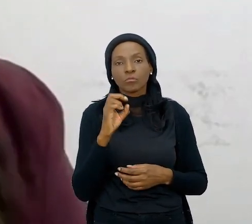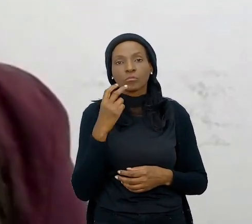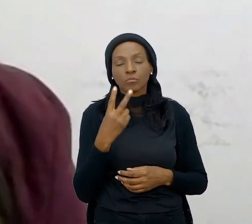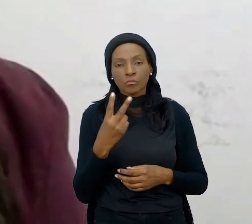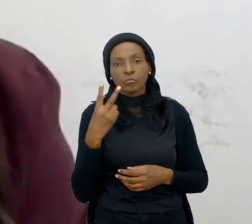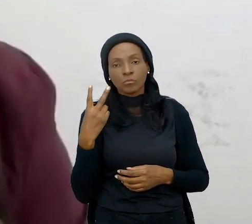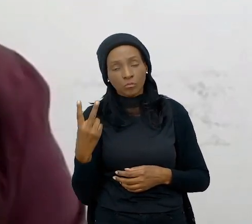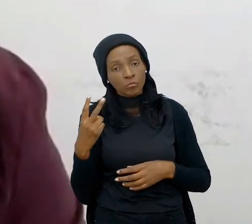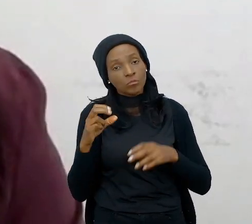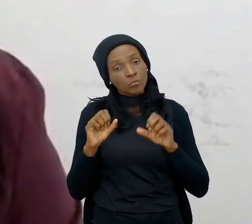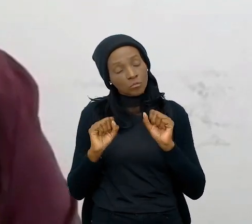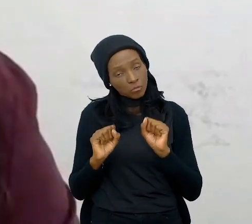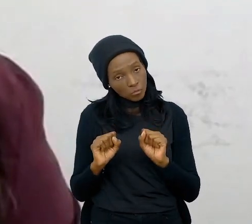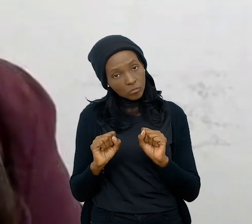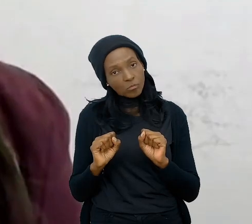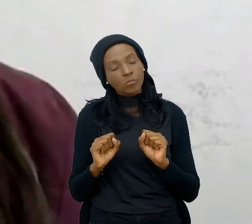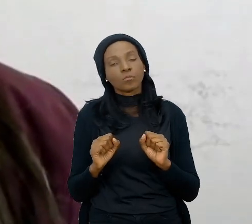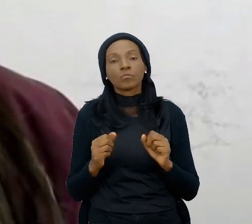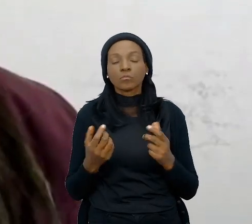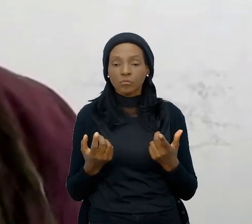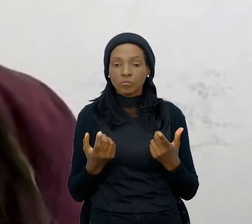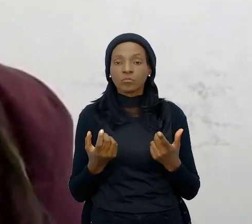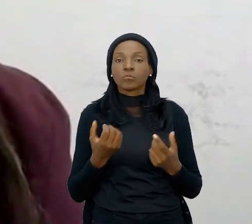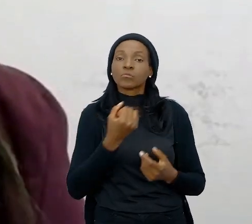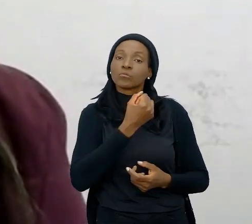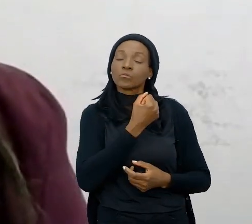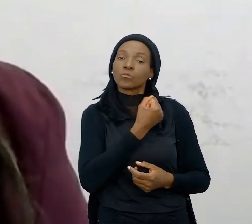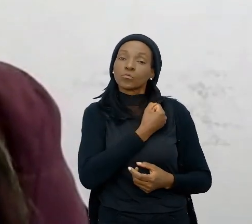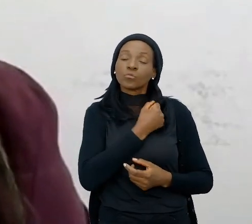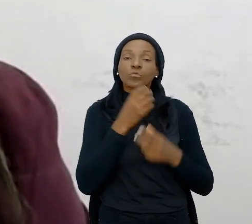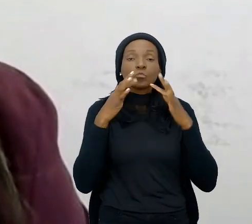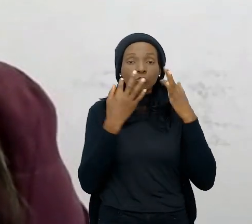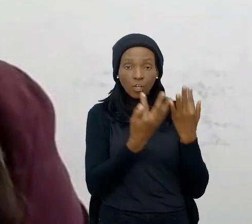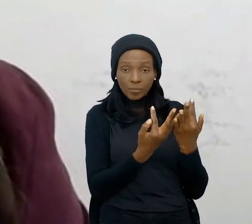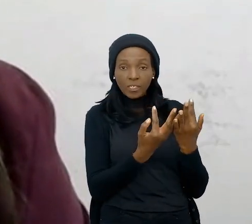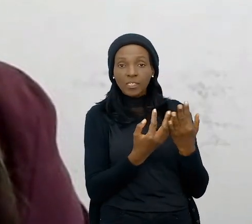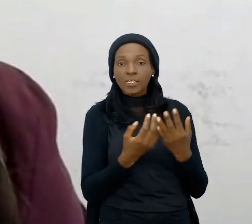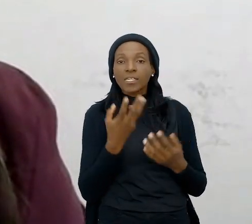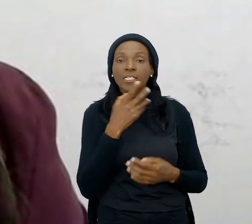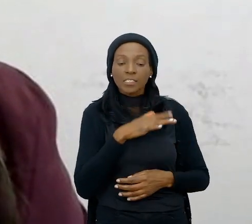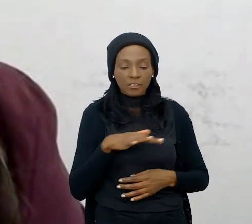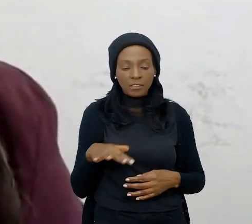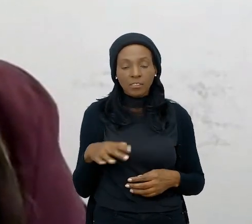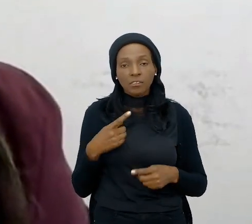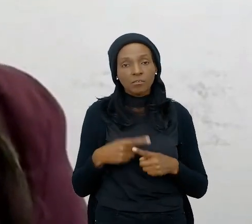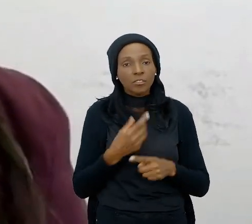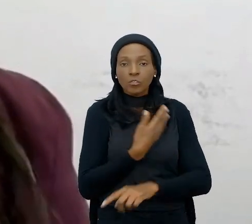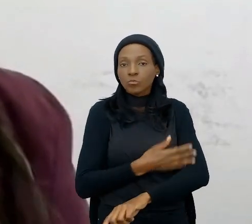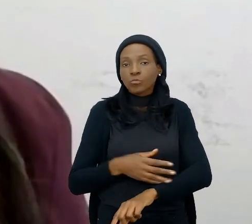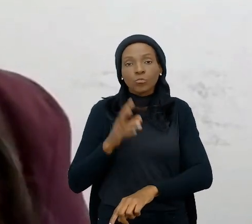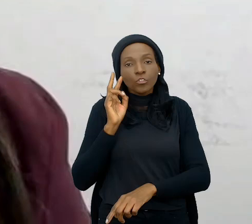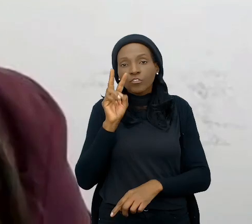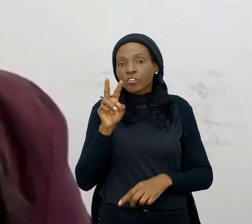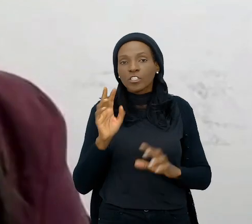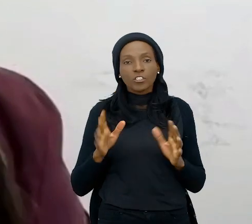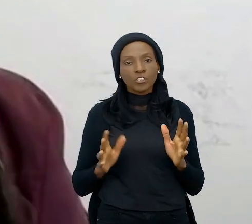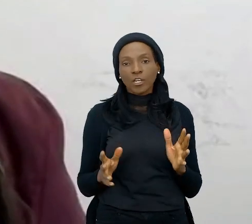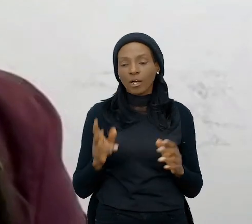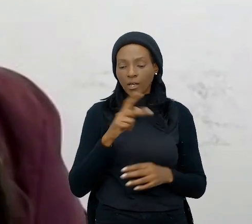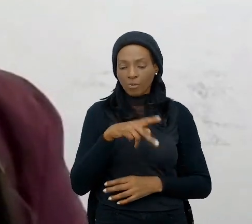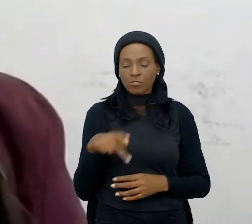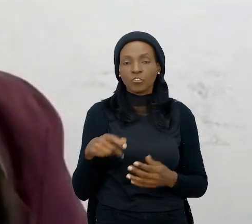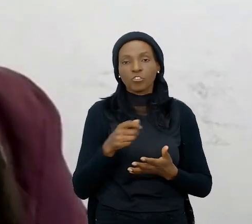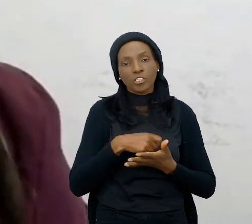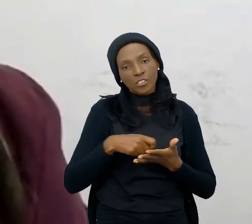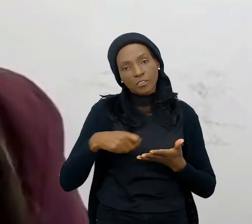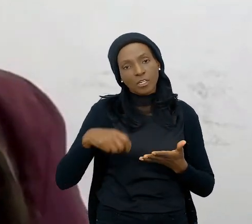2022 pode e é considerado um número familiar para as crianças, né? Uma vez que a professora escreve